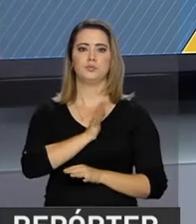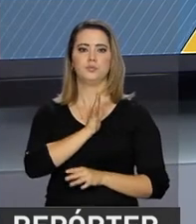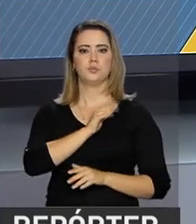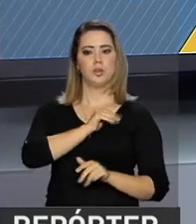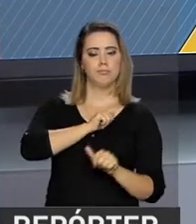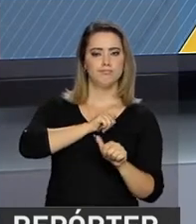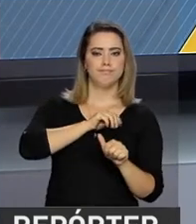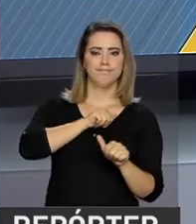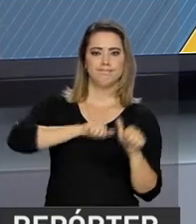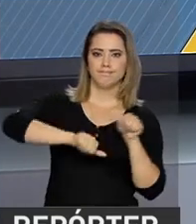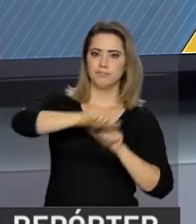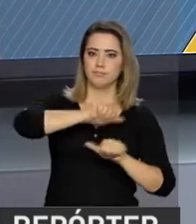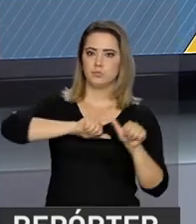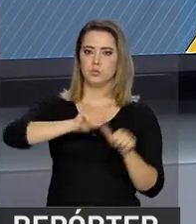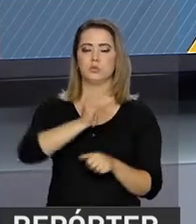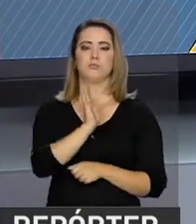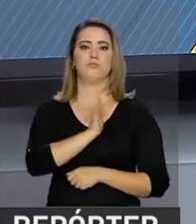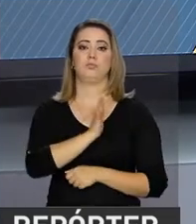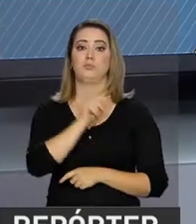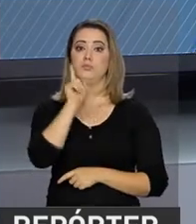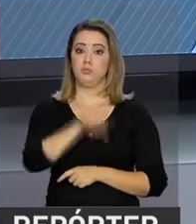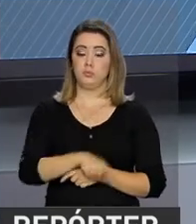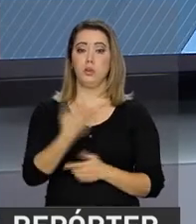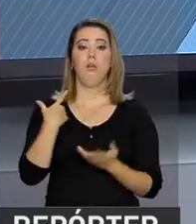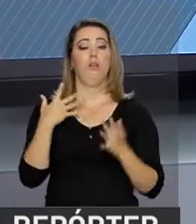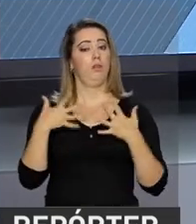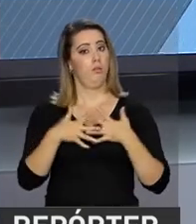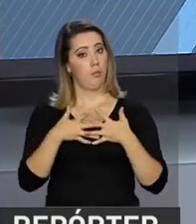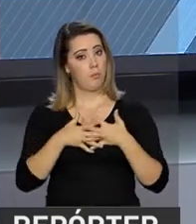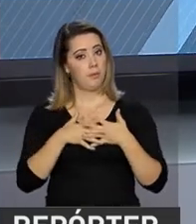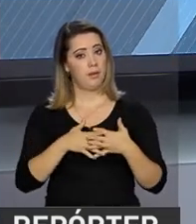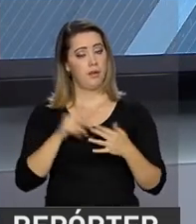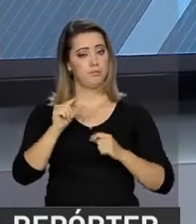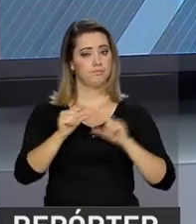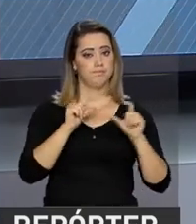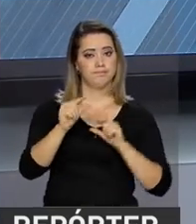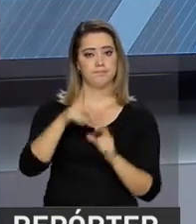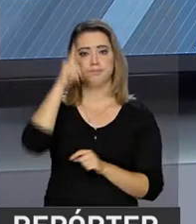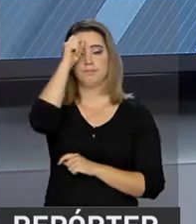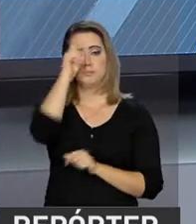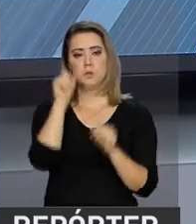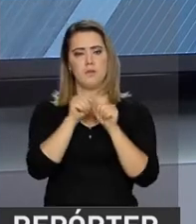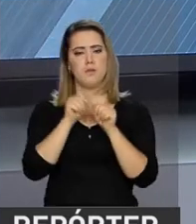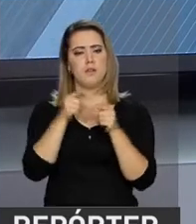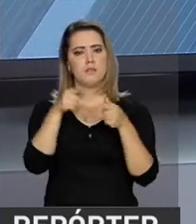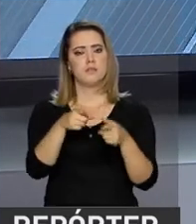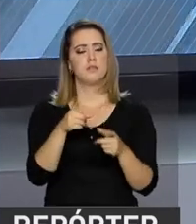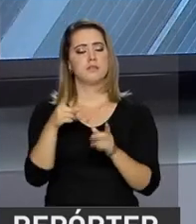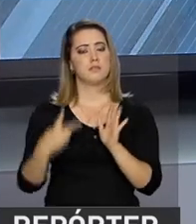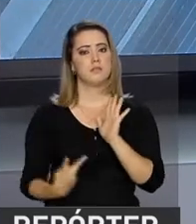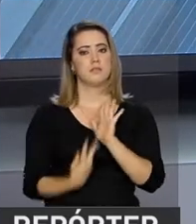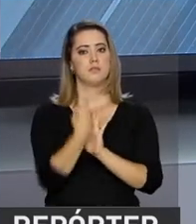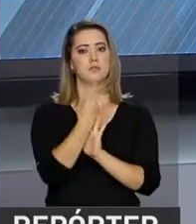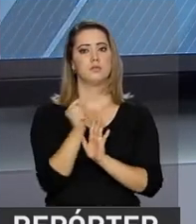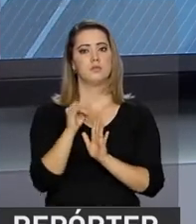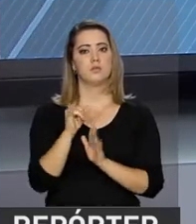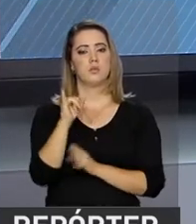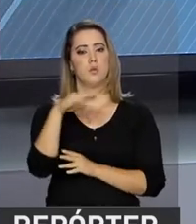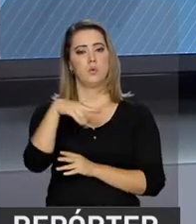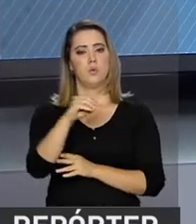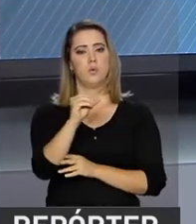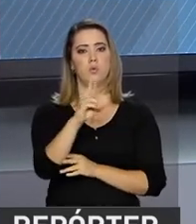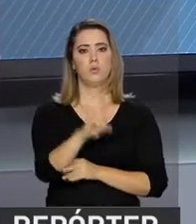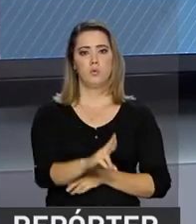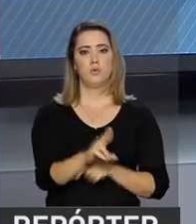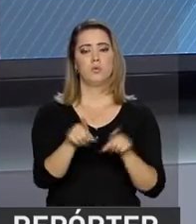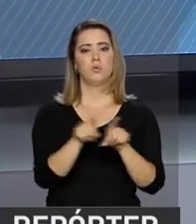transplantes cardíacos são procedimentos complexos hoje poucos hospitais no país fazem essas cirurgias o instituto nacional de